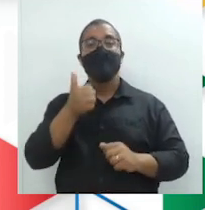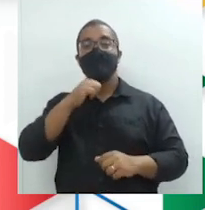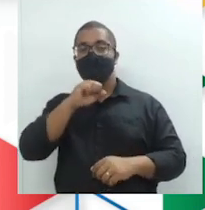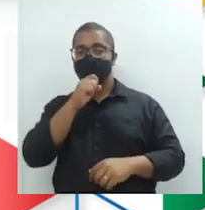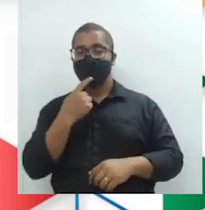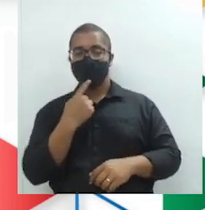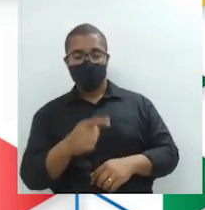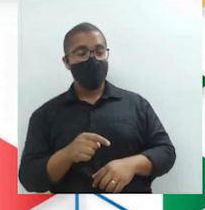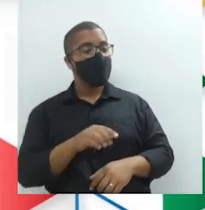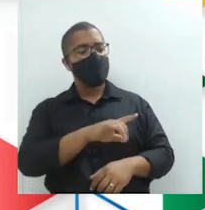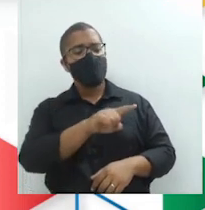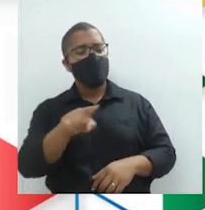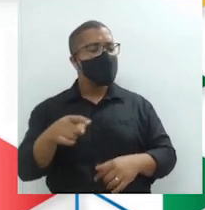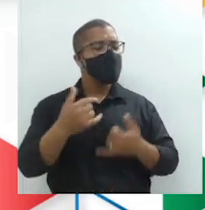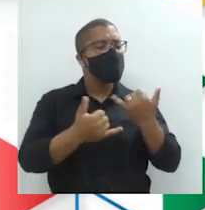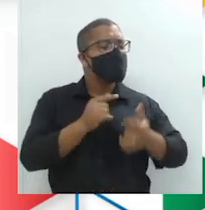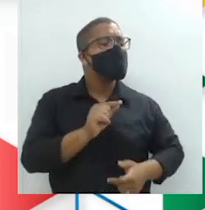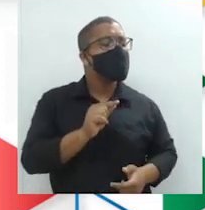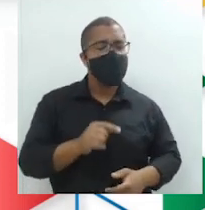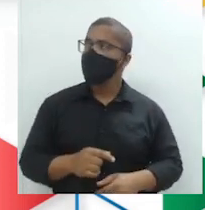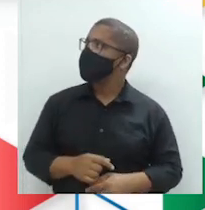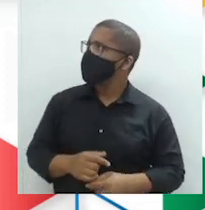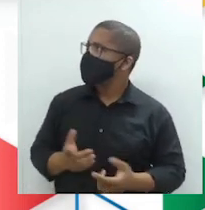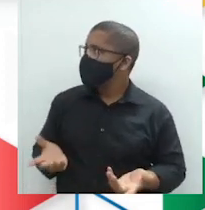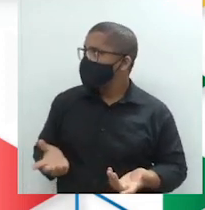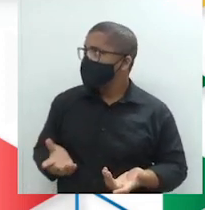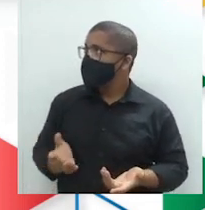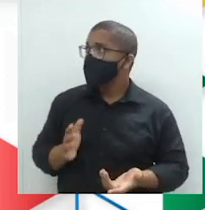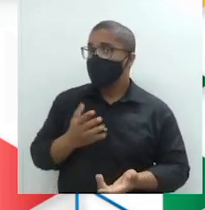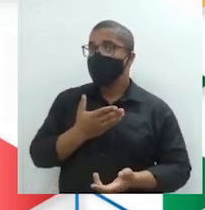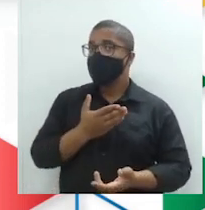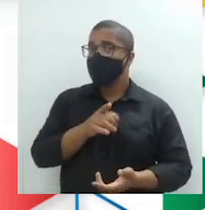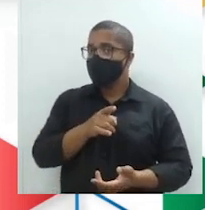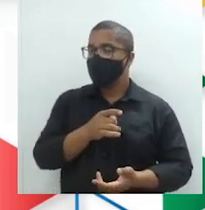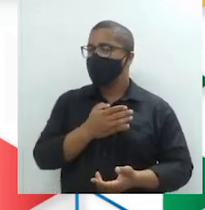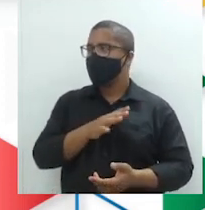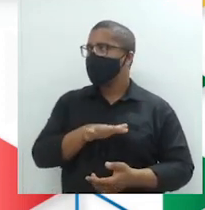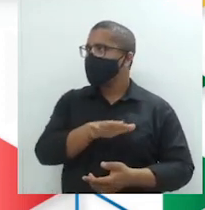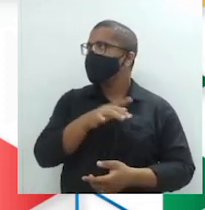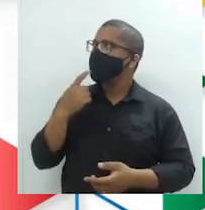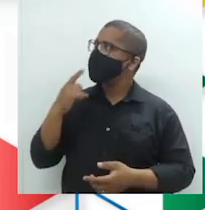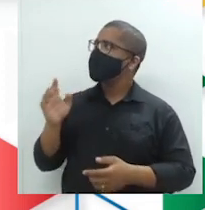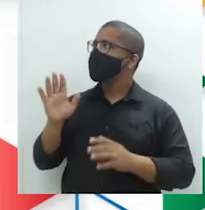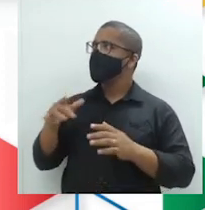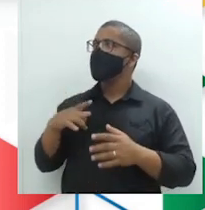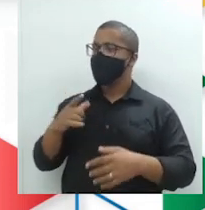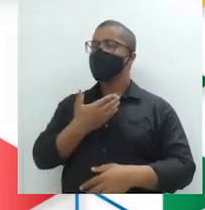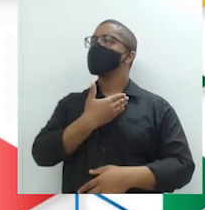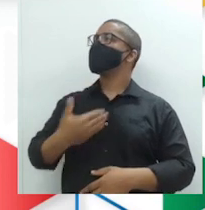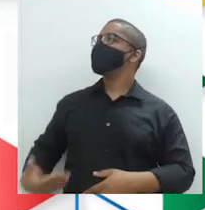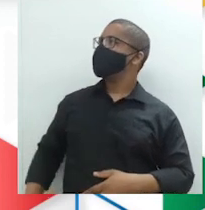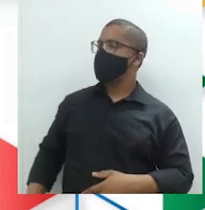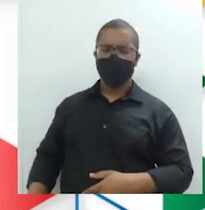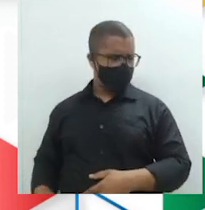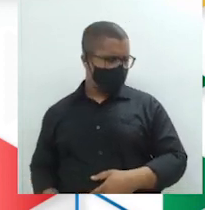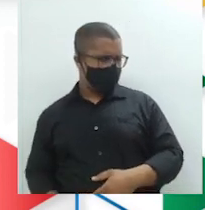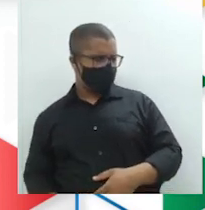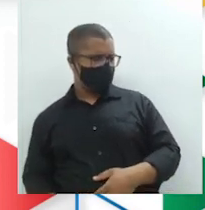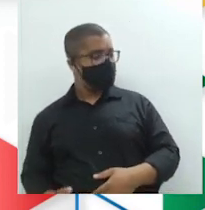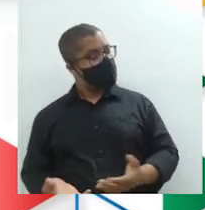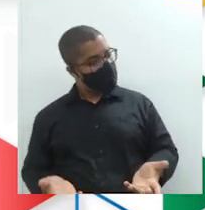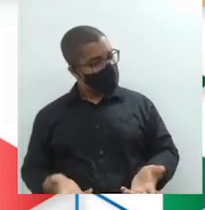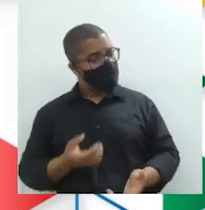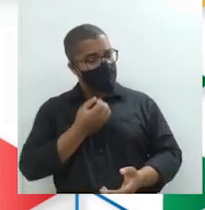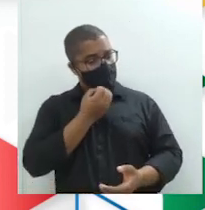diz, do que vocês estão brincando? Aí Mafalda e os amigos dizem, de governo. A mãe diz,